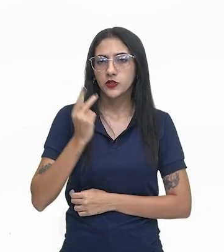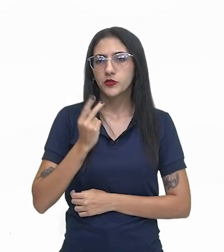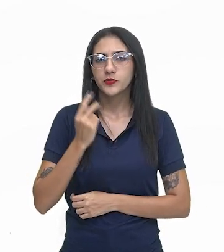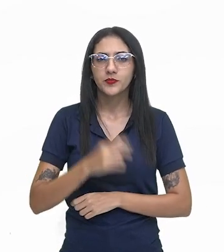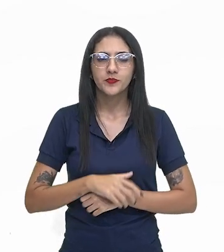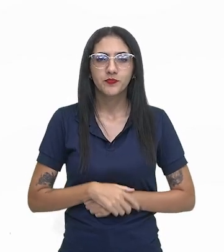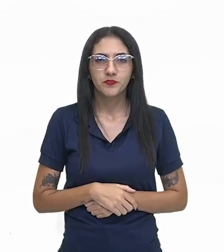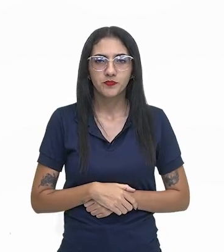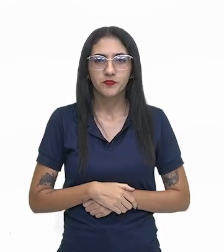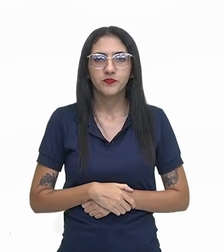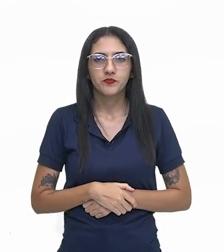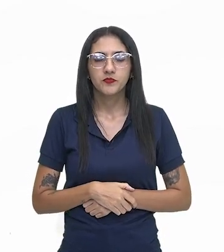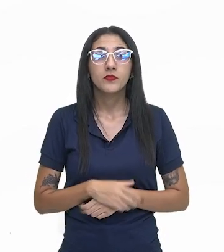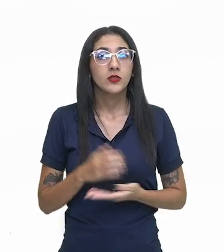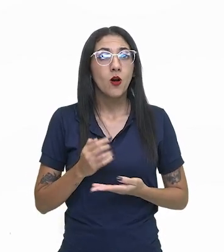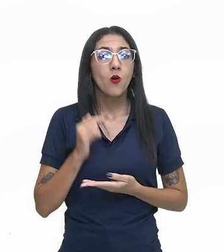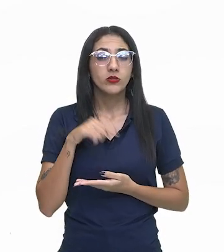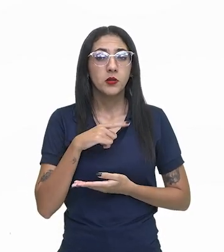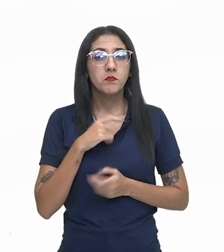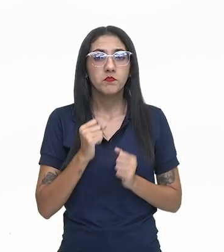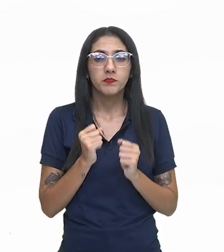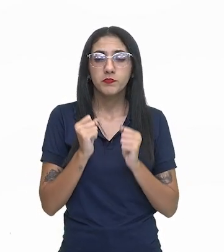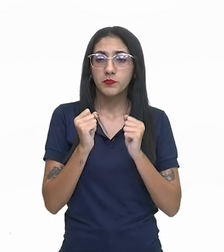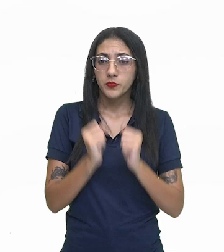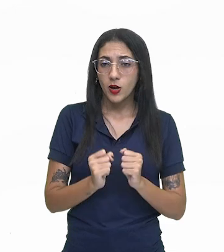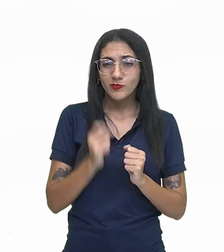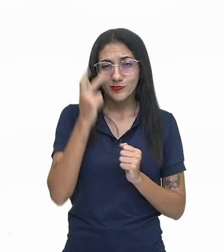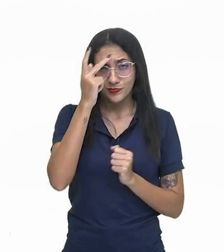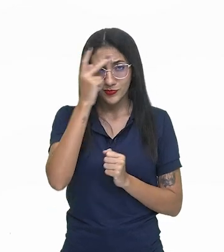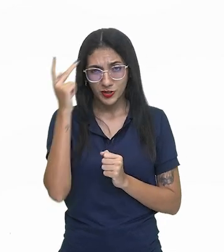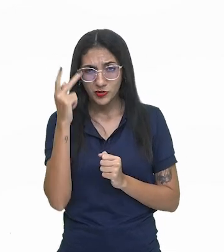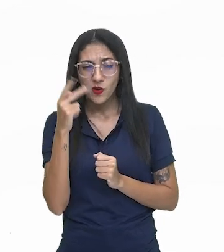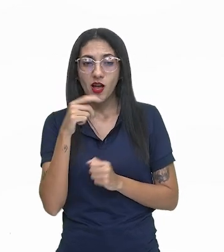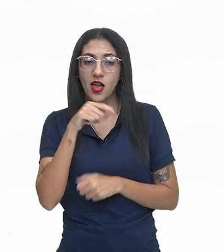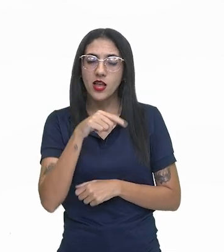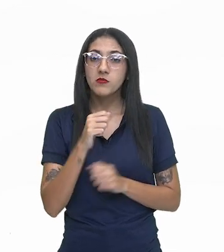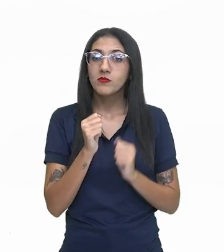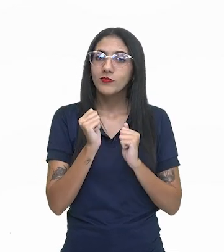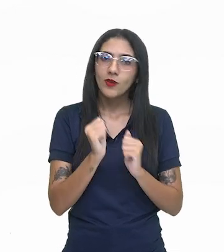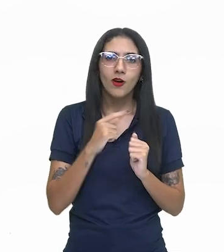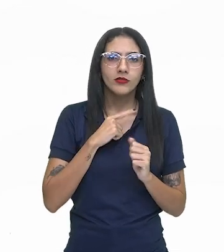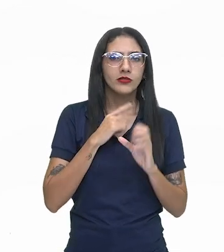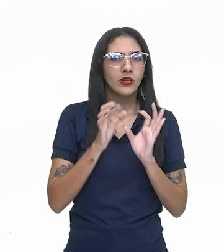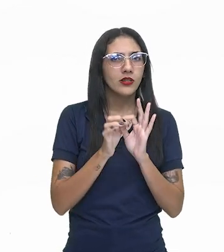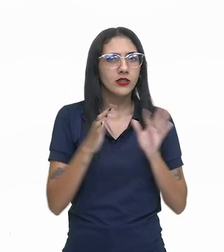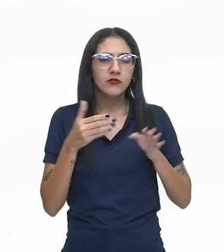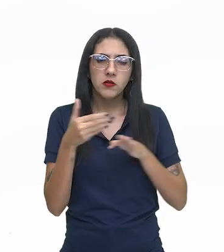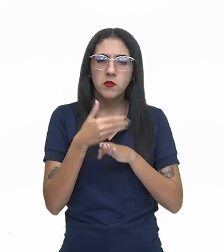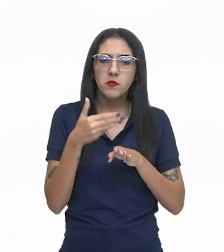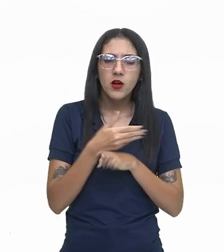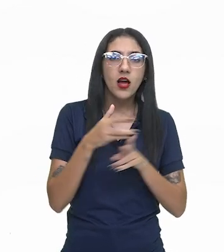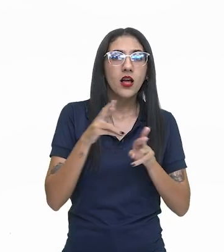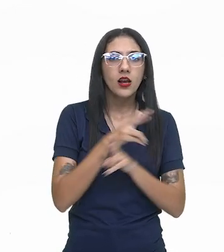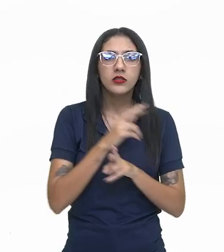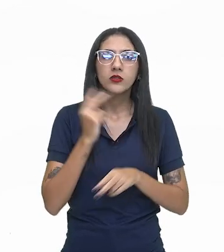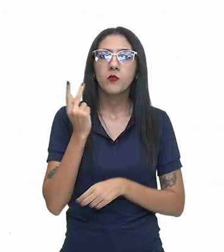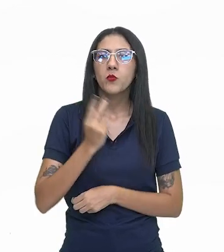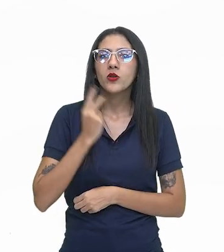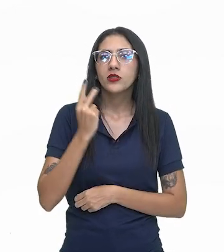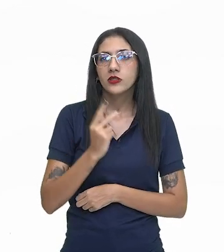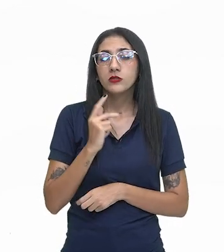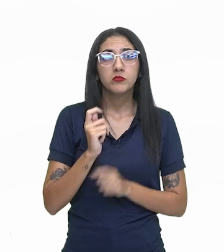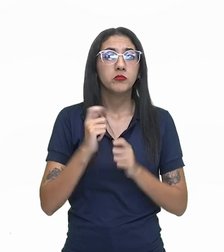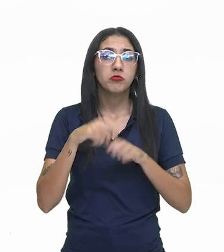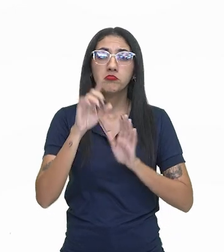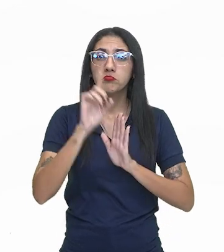os direitos que permitem ao cidadão participar do exercício da vida política, direito